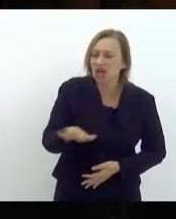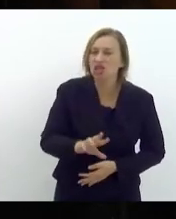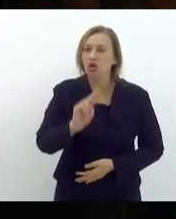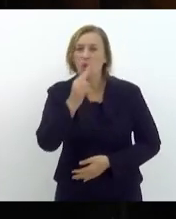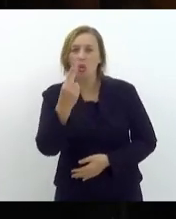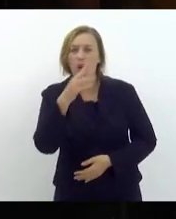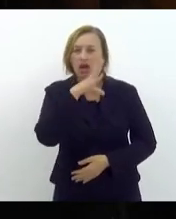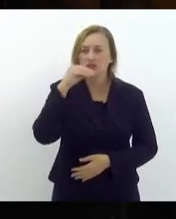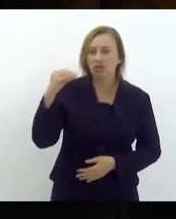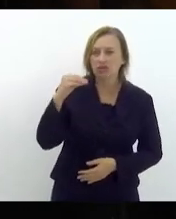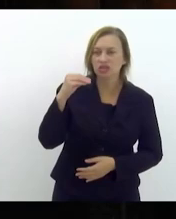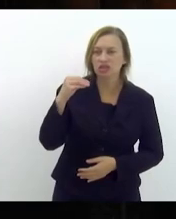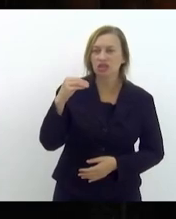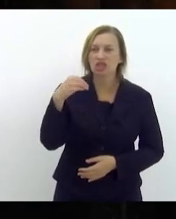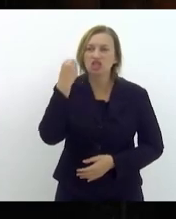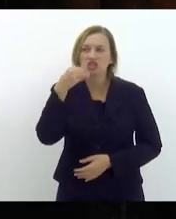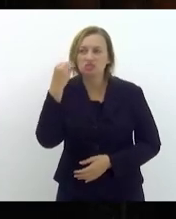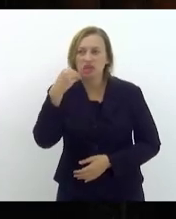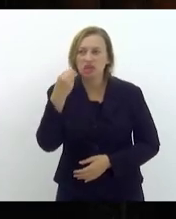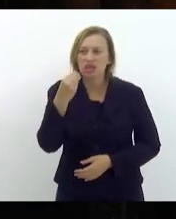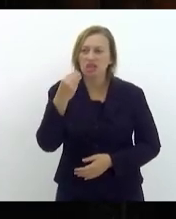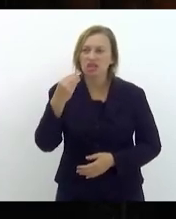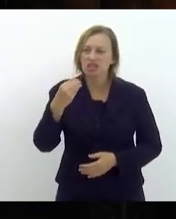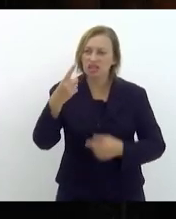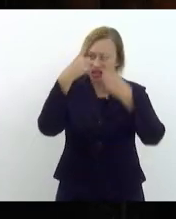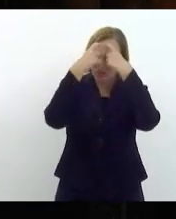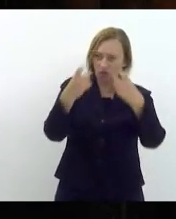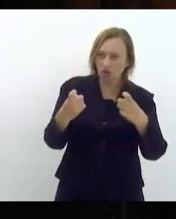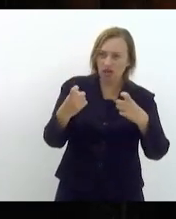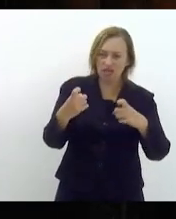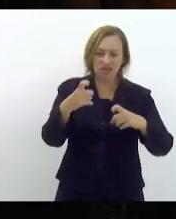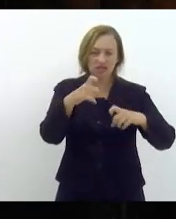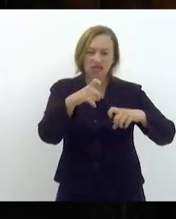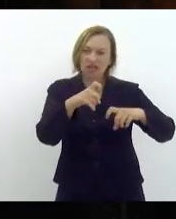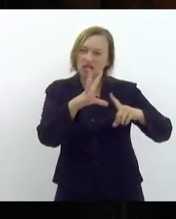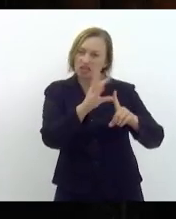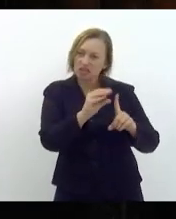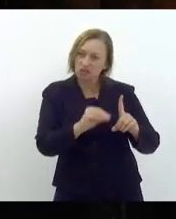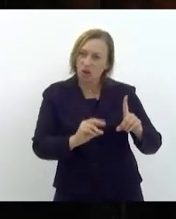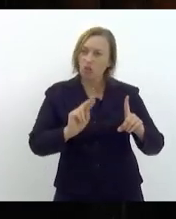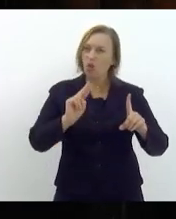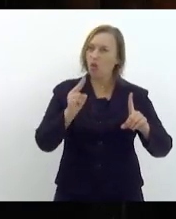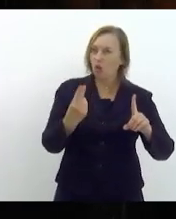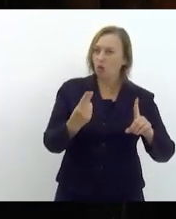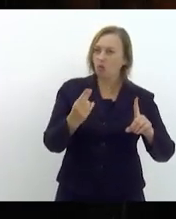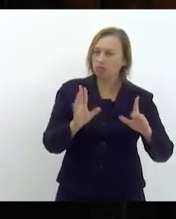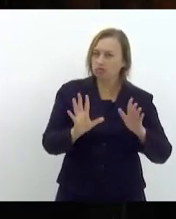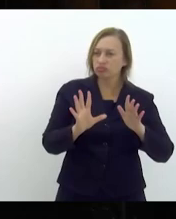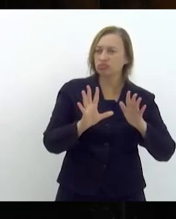tem de vivenciar as marcas da violência sexual ou da impunidade